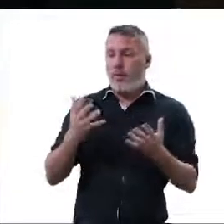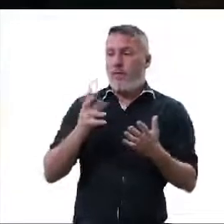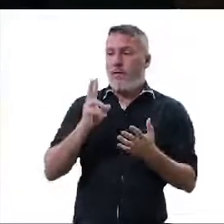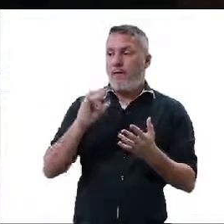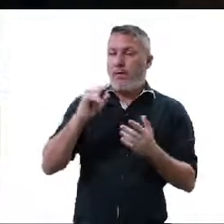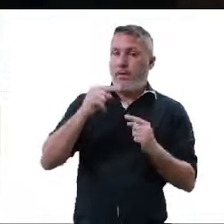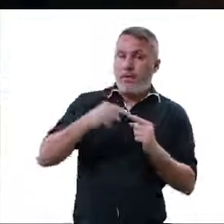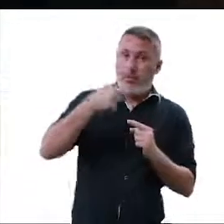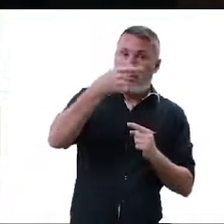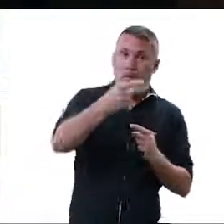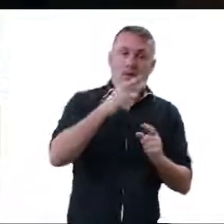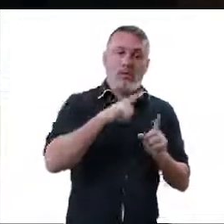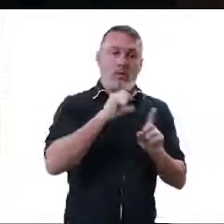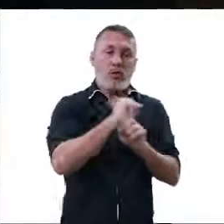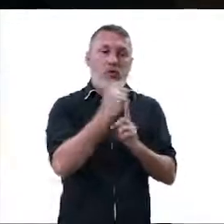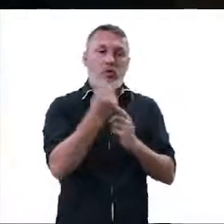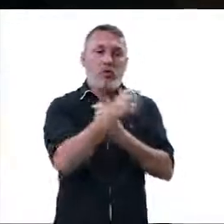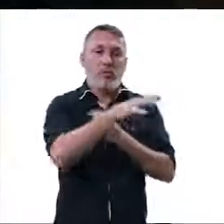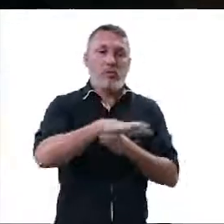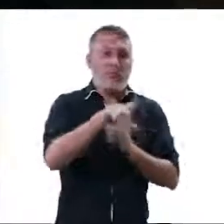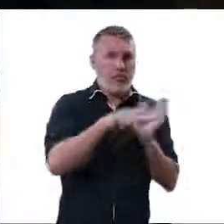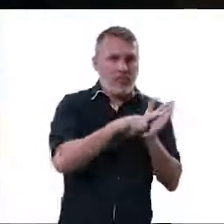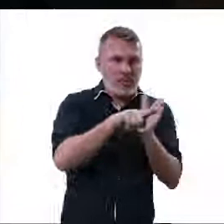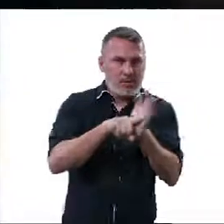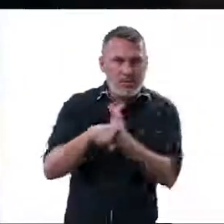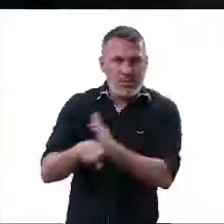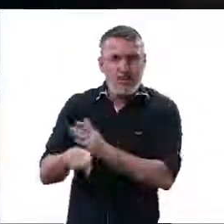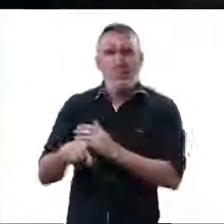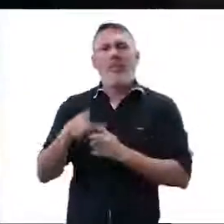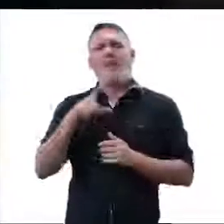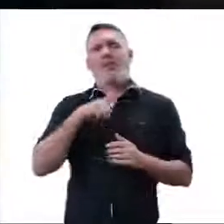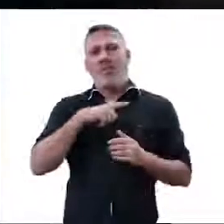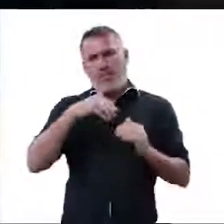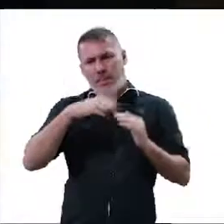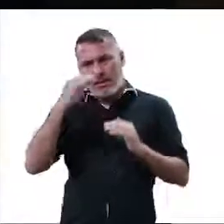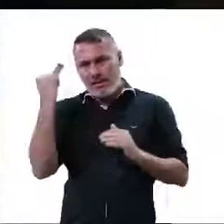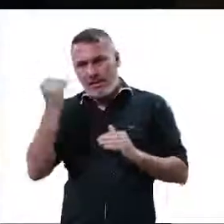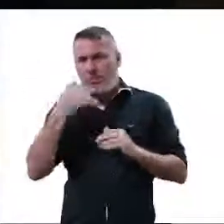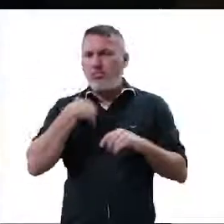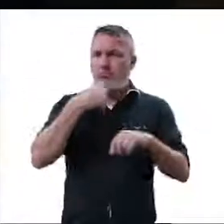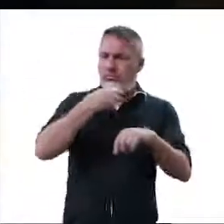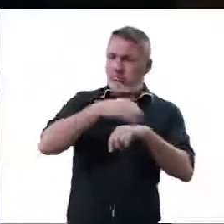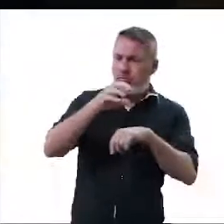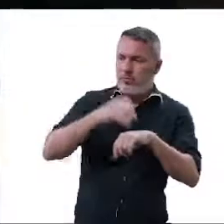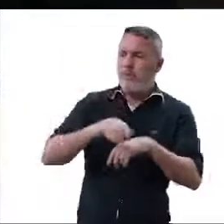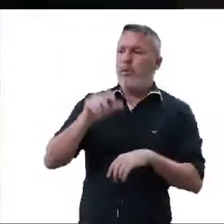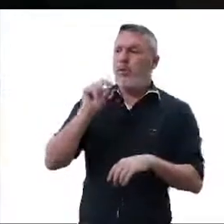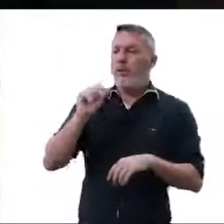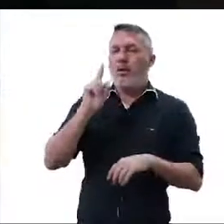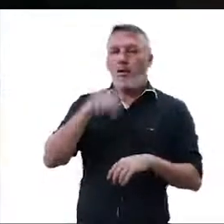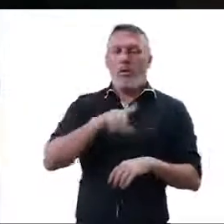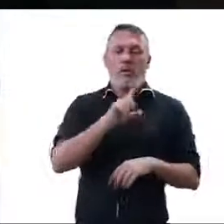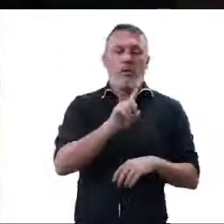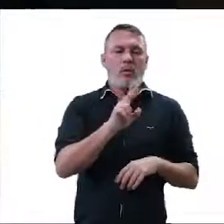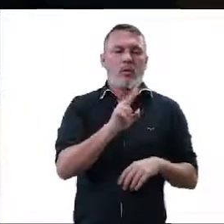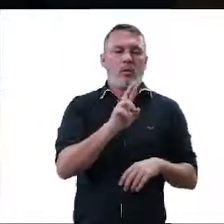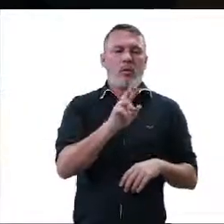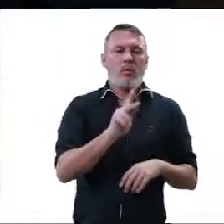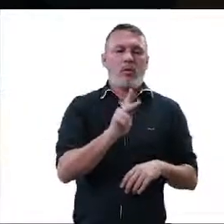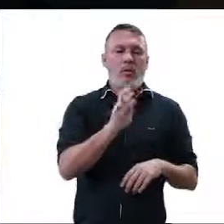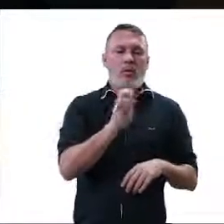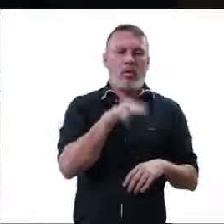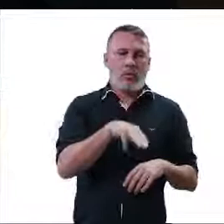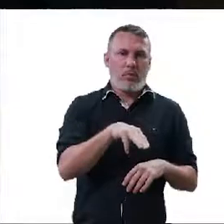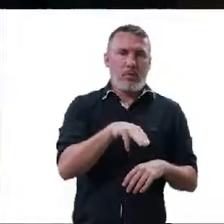para um outro sociólogo, e aí esse ainda mais importante, mais influente, que é o Emile Durkheim, que